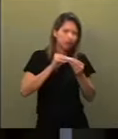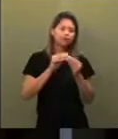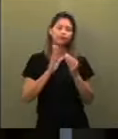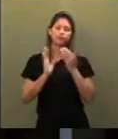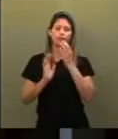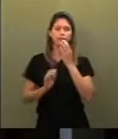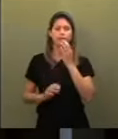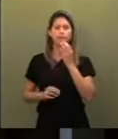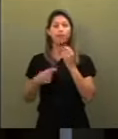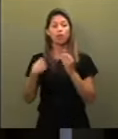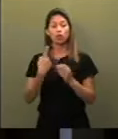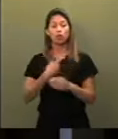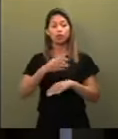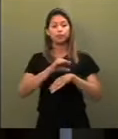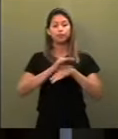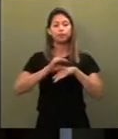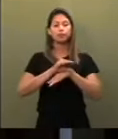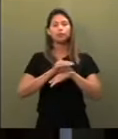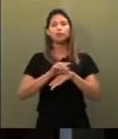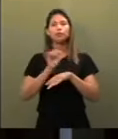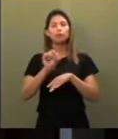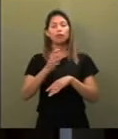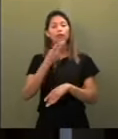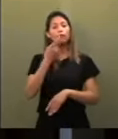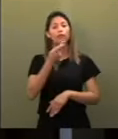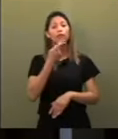nossa Constituição delegou